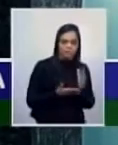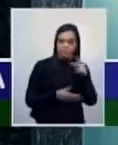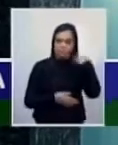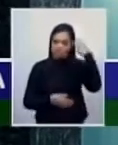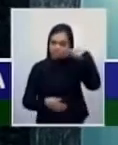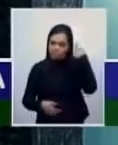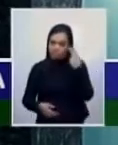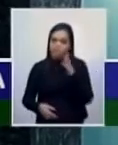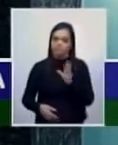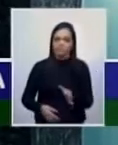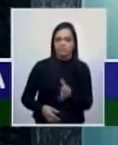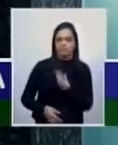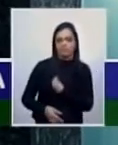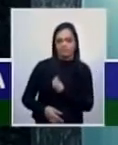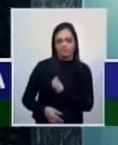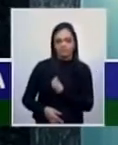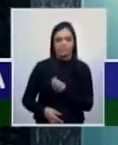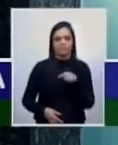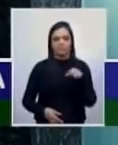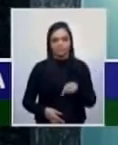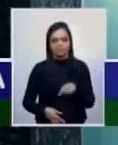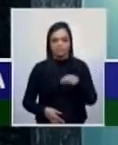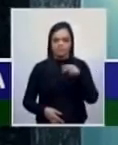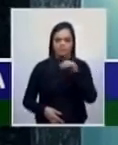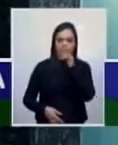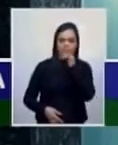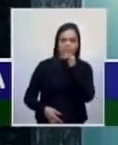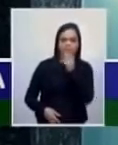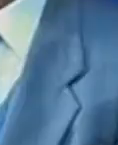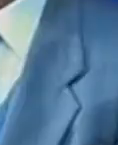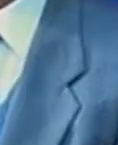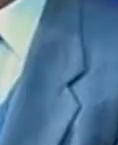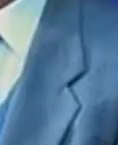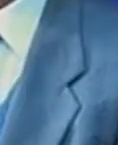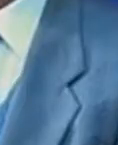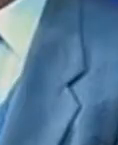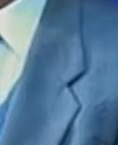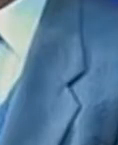na cidade de Uberlândia. Confira alguns pontos da entrevista.